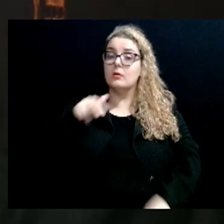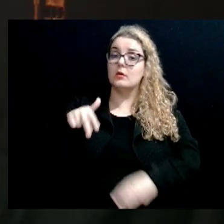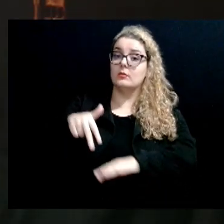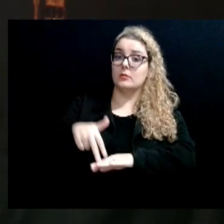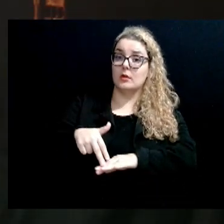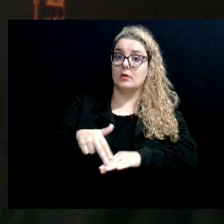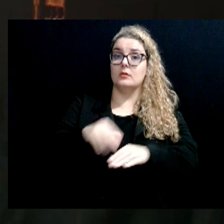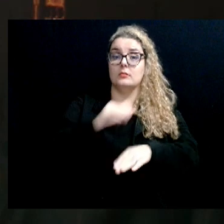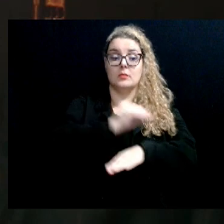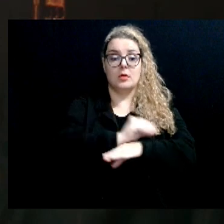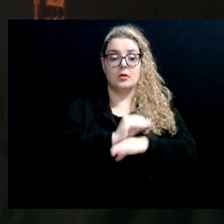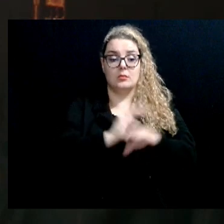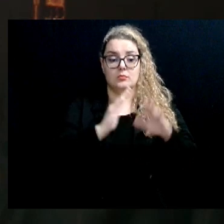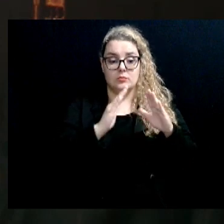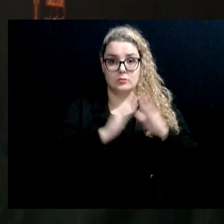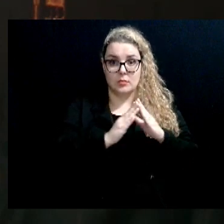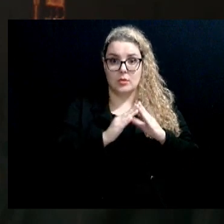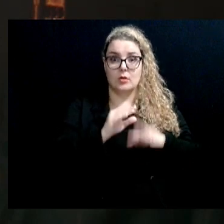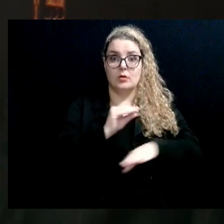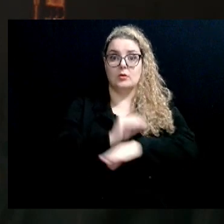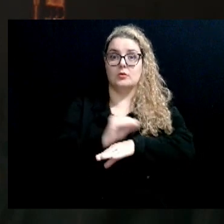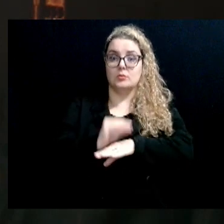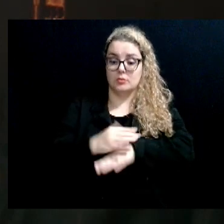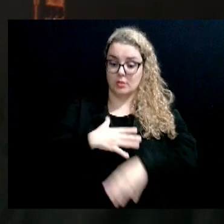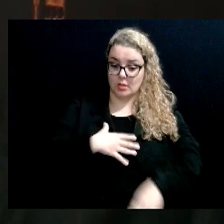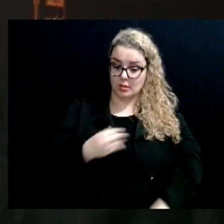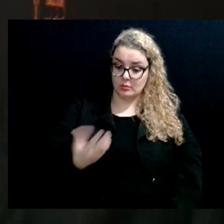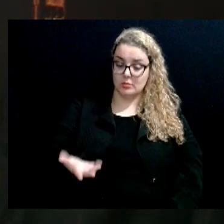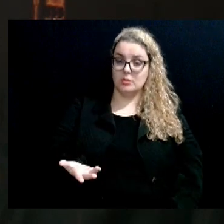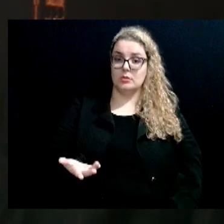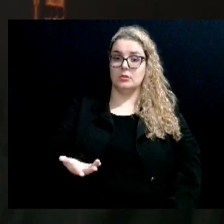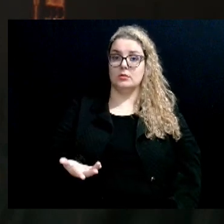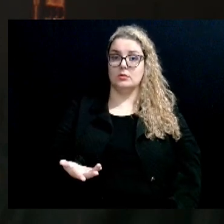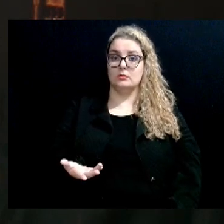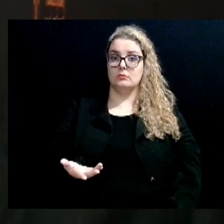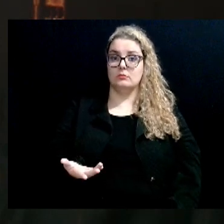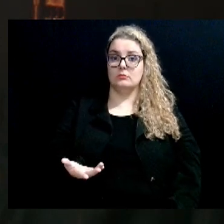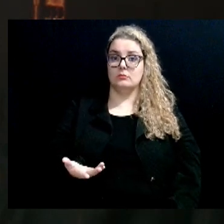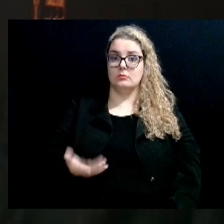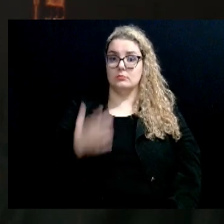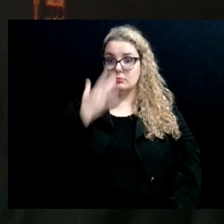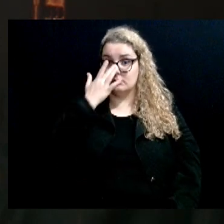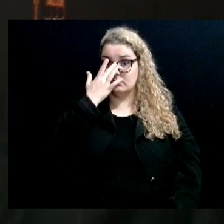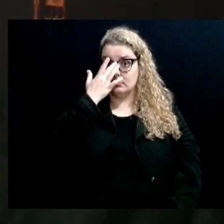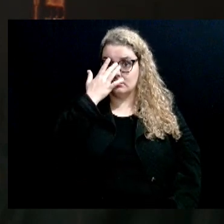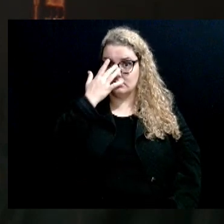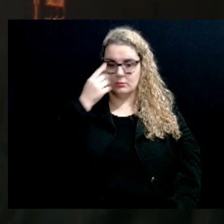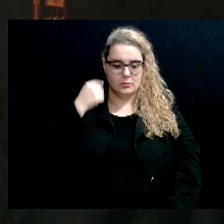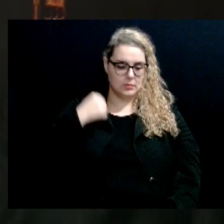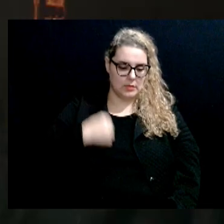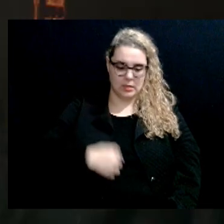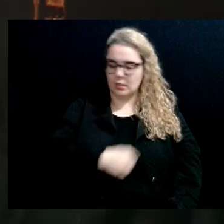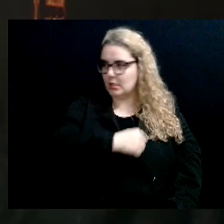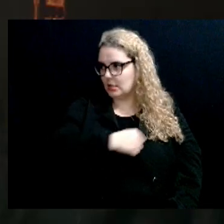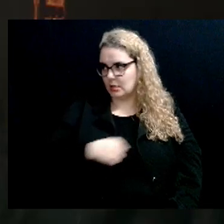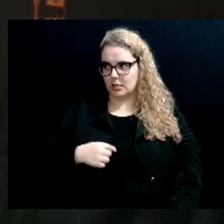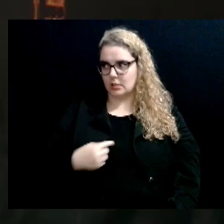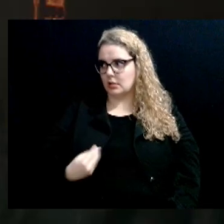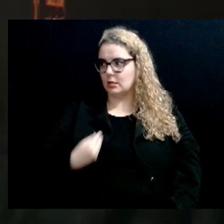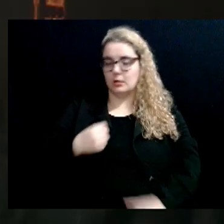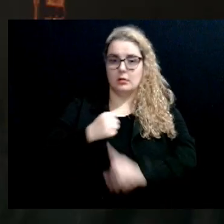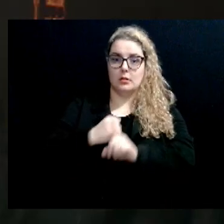para cuidar dos filhos e literalmente anulada da vida social.